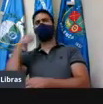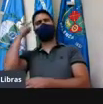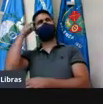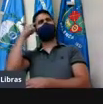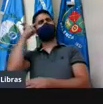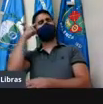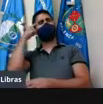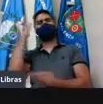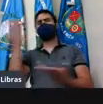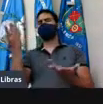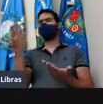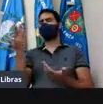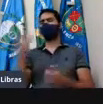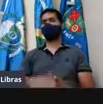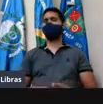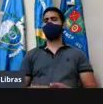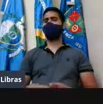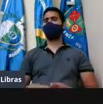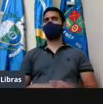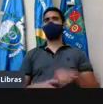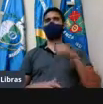não vale a pena